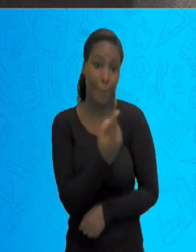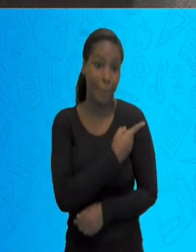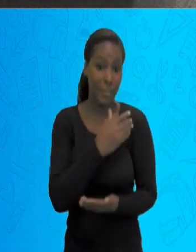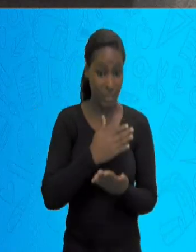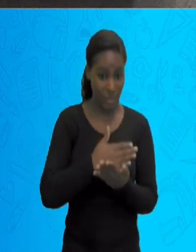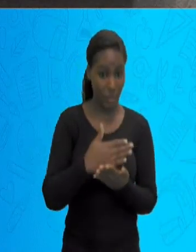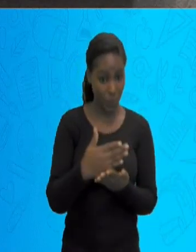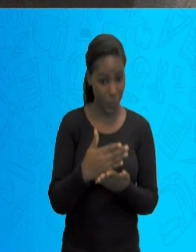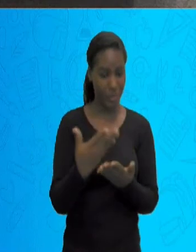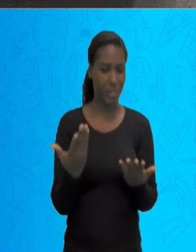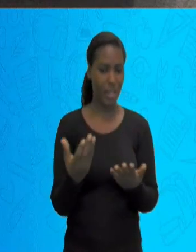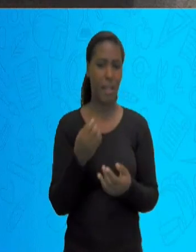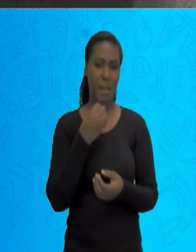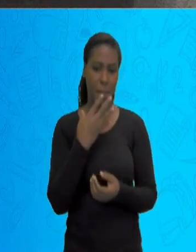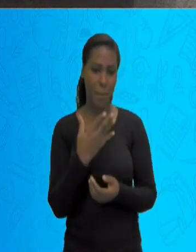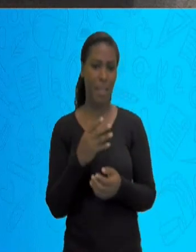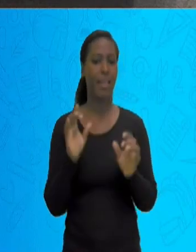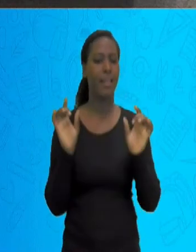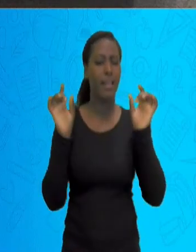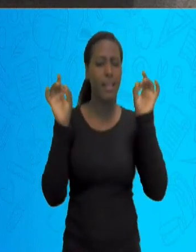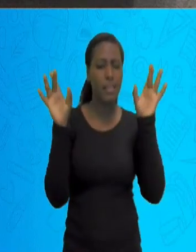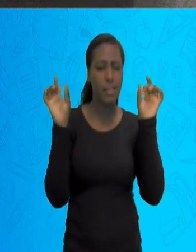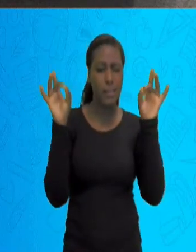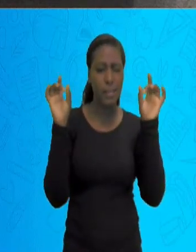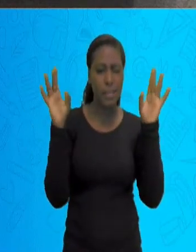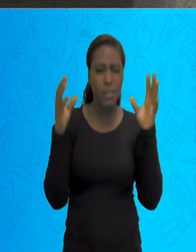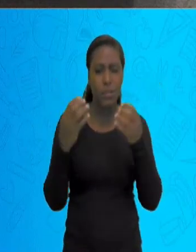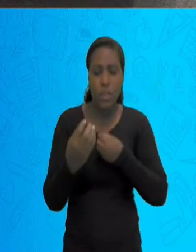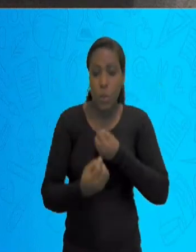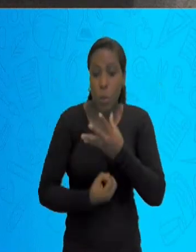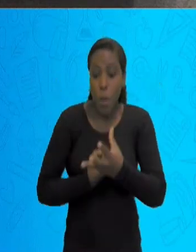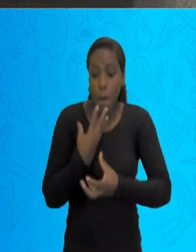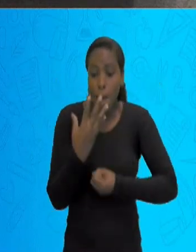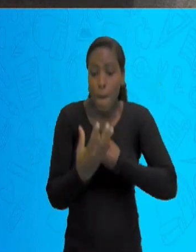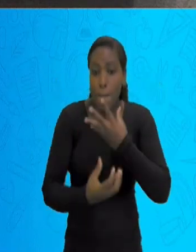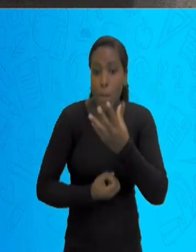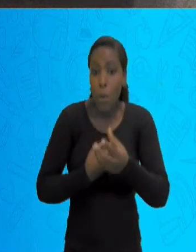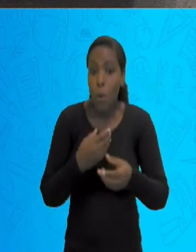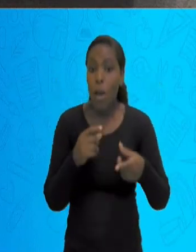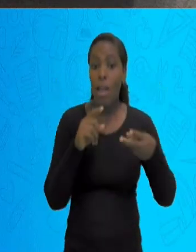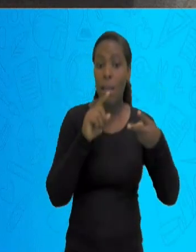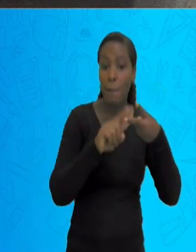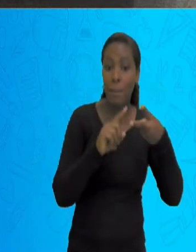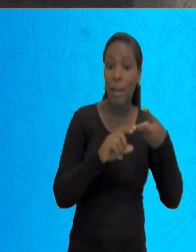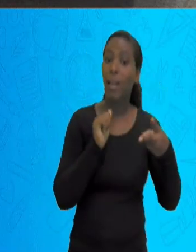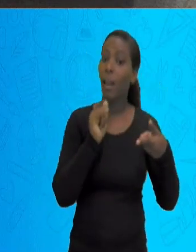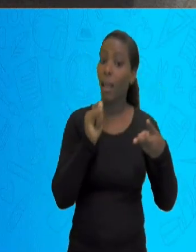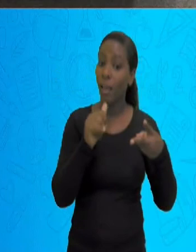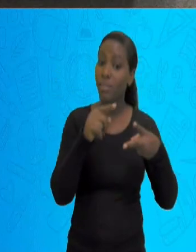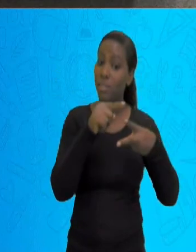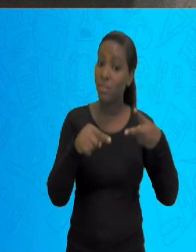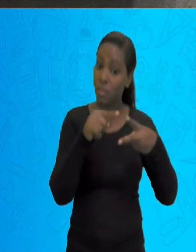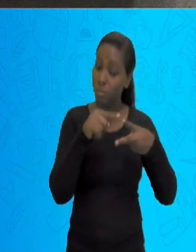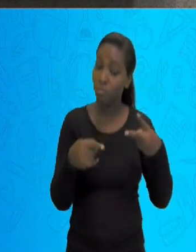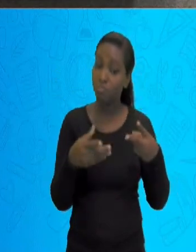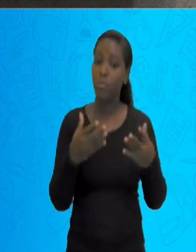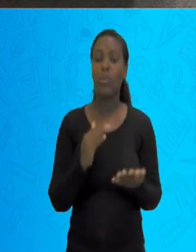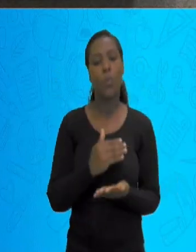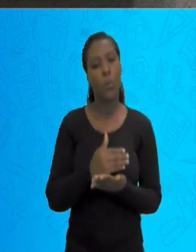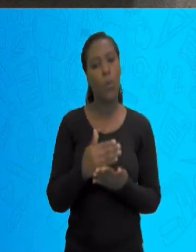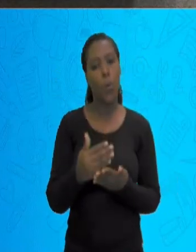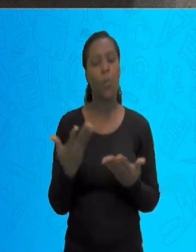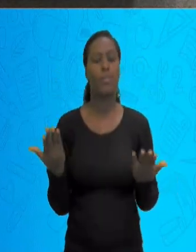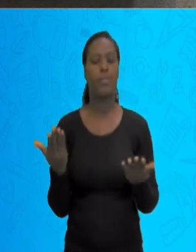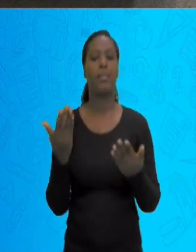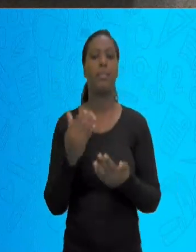dessa maneira, especificando o que é um poema e o que é uma narrativa. Vamos lá